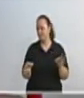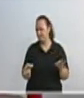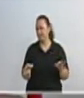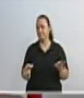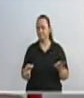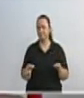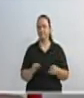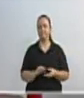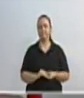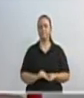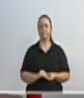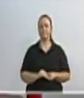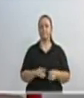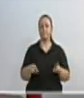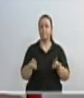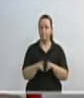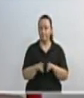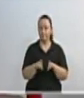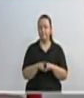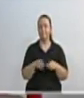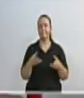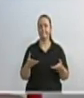né? E, de qualquer forma,